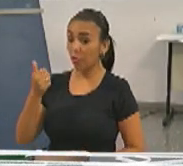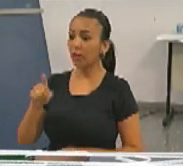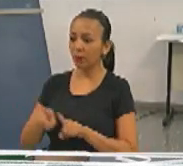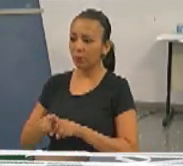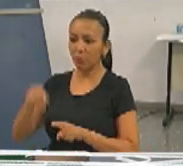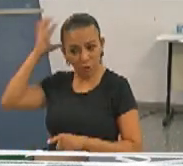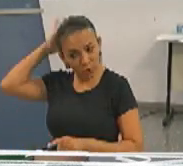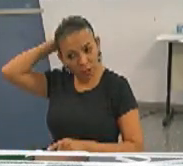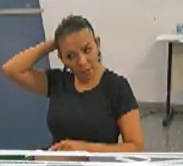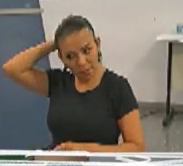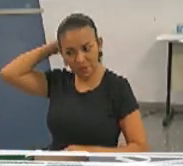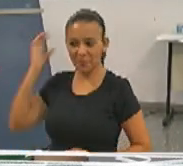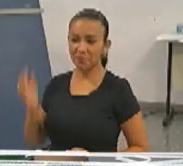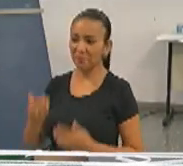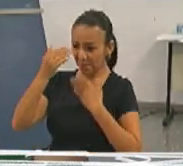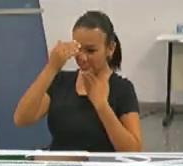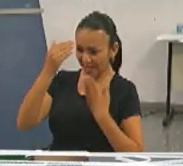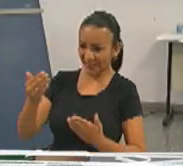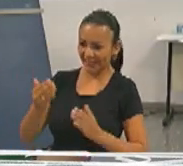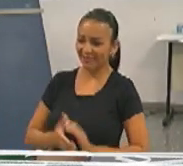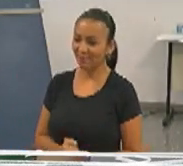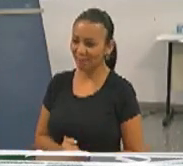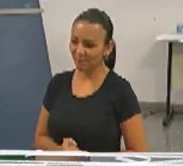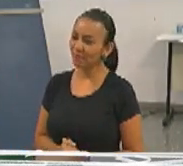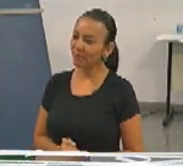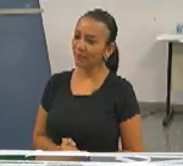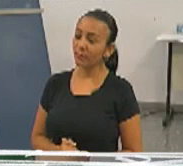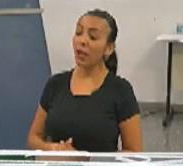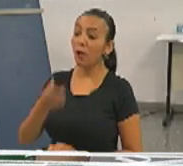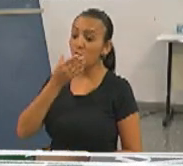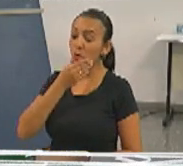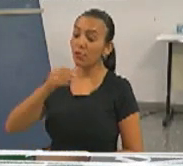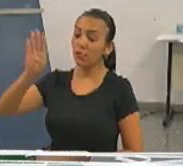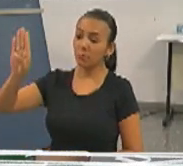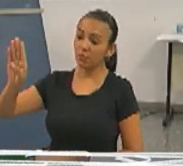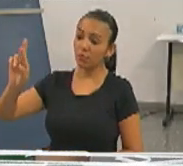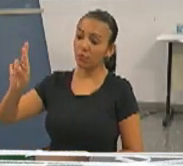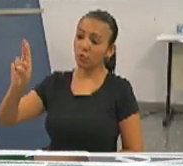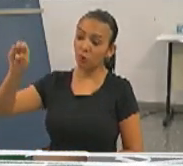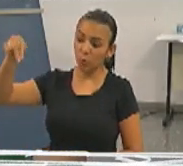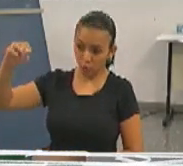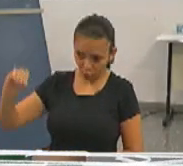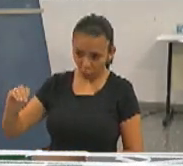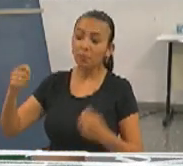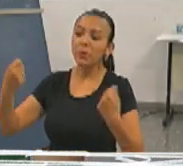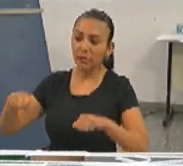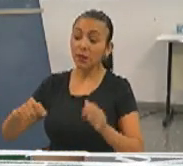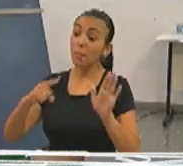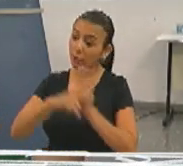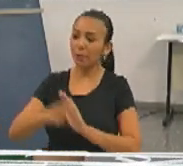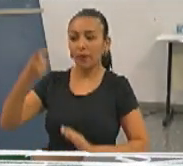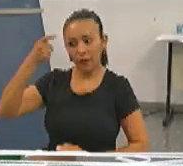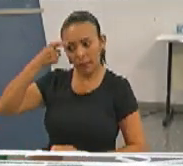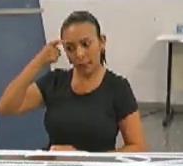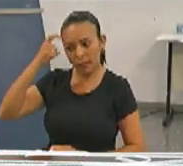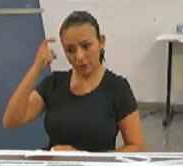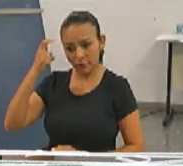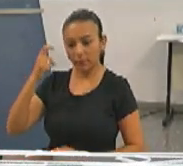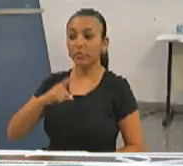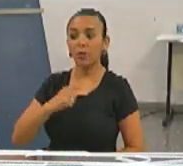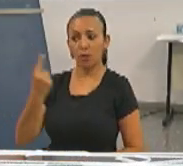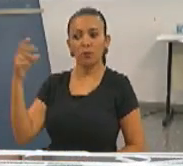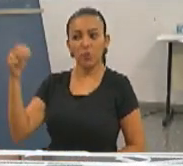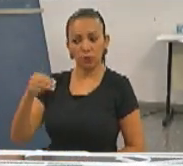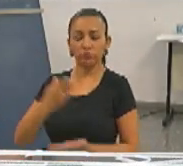delas. Agradeço. O Bruno, ele necessariamente faz a pergunta para a professora Liane, e ele tem um